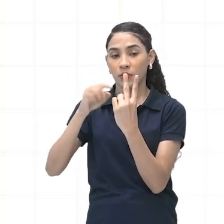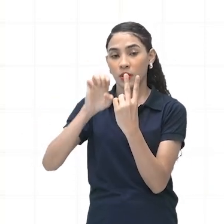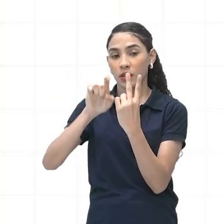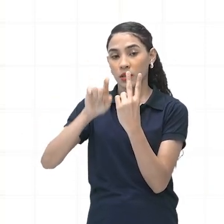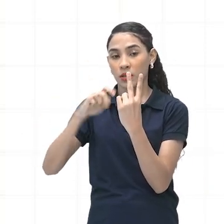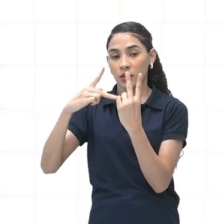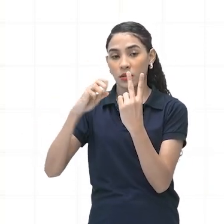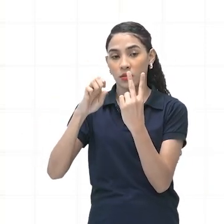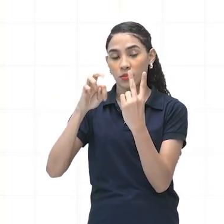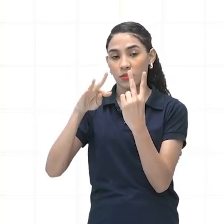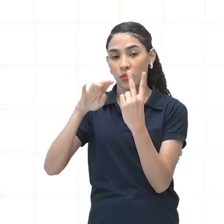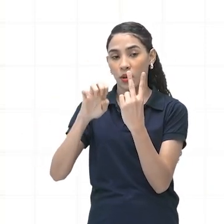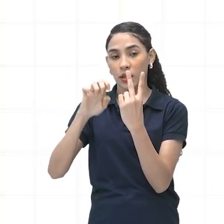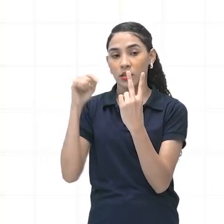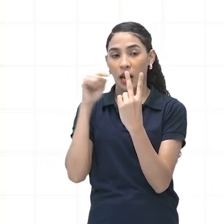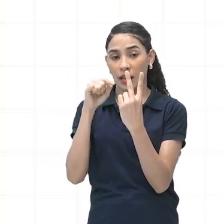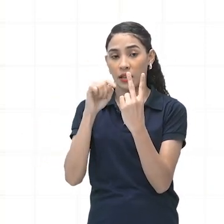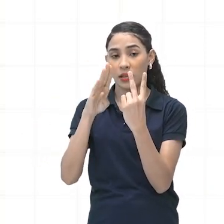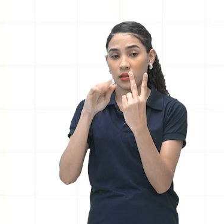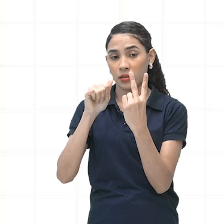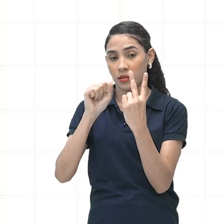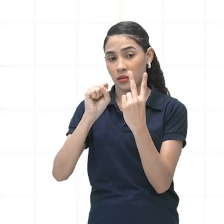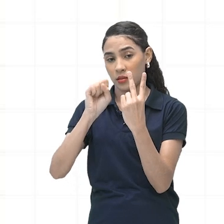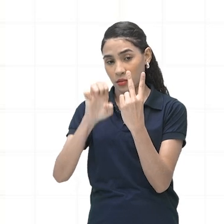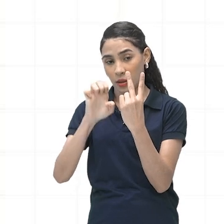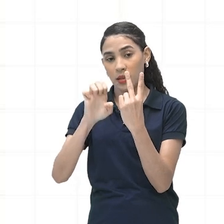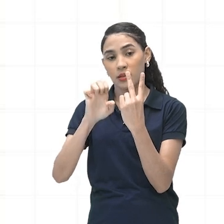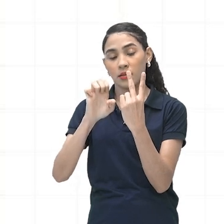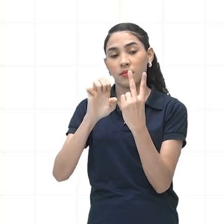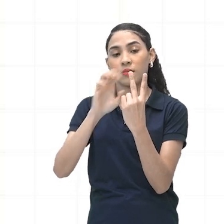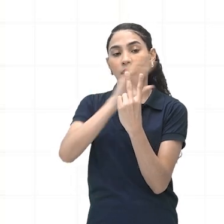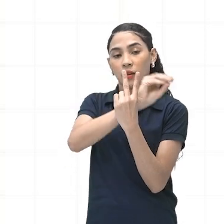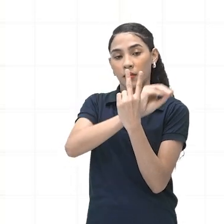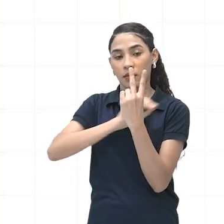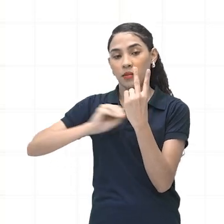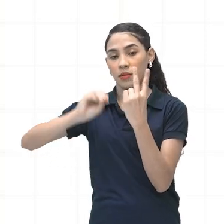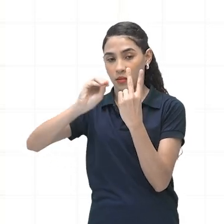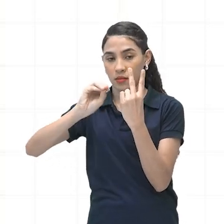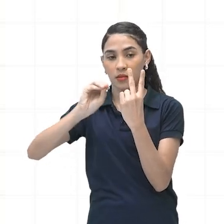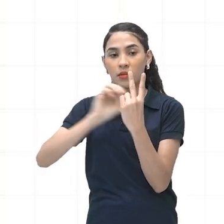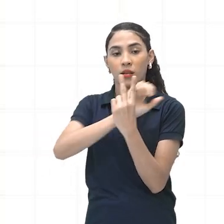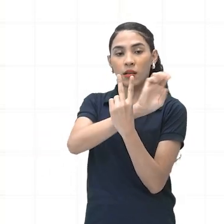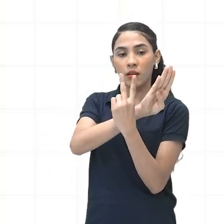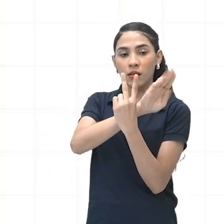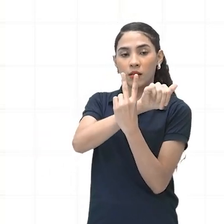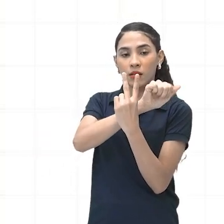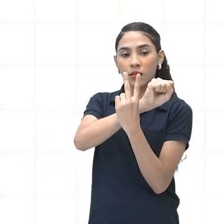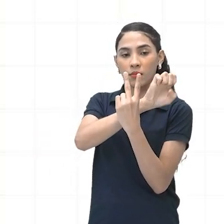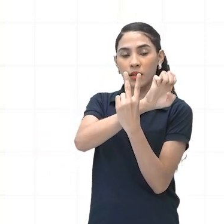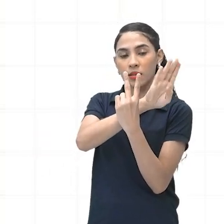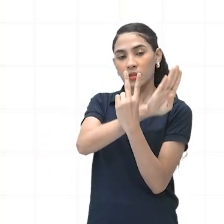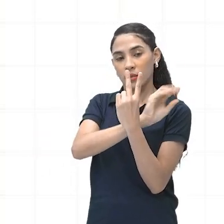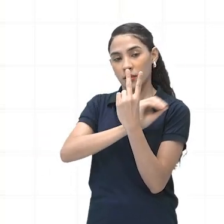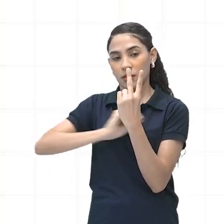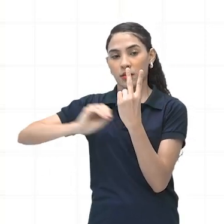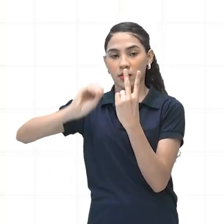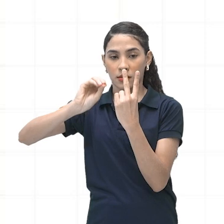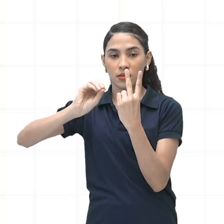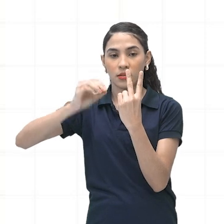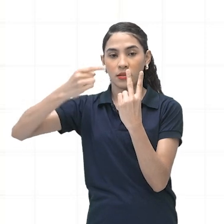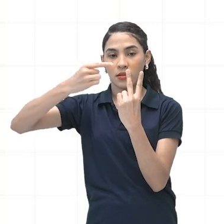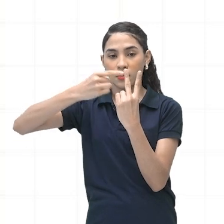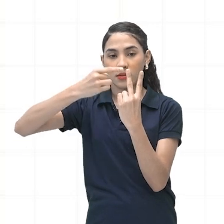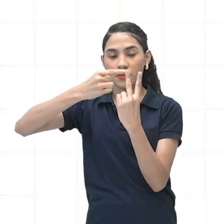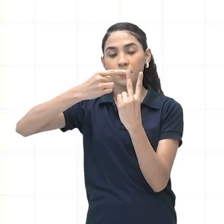expoente da base. E a base vai para dentro do radical, certo? A base vira